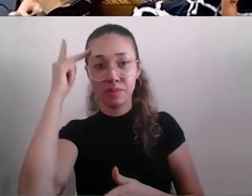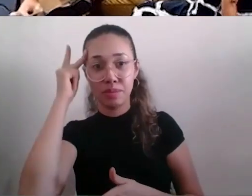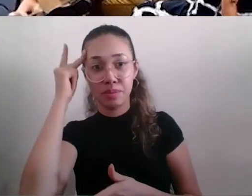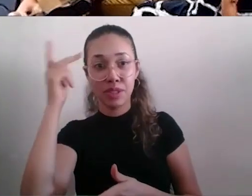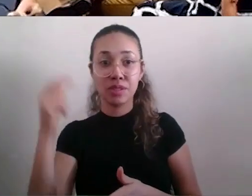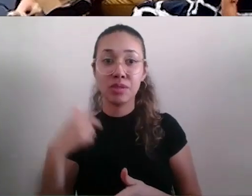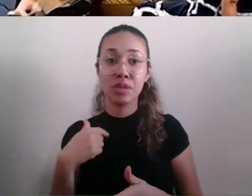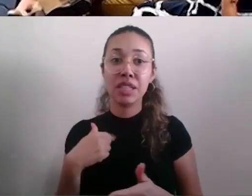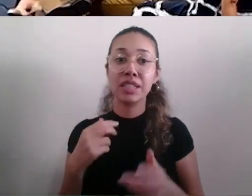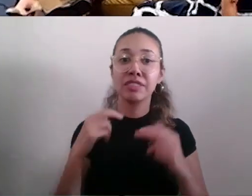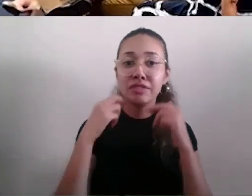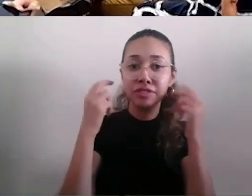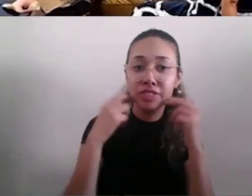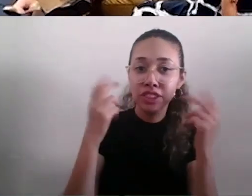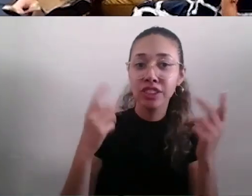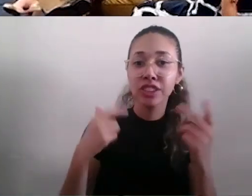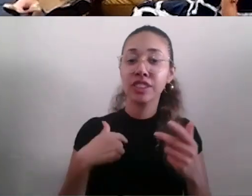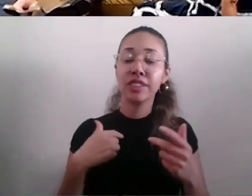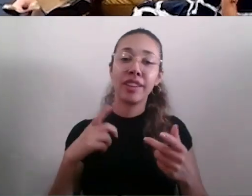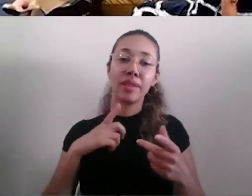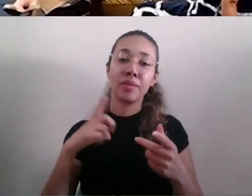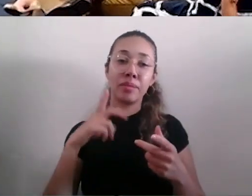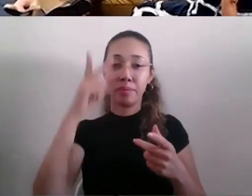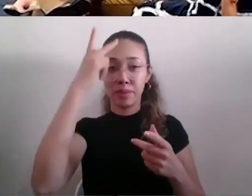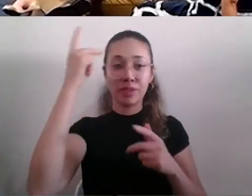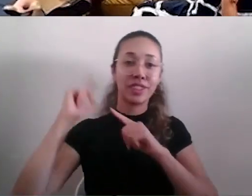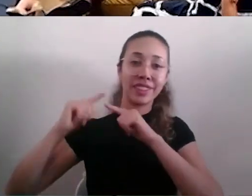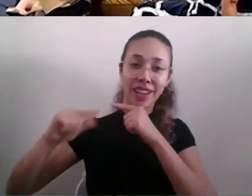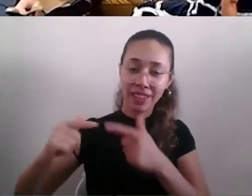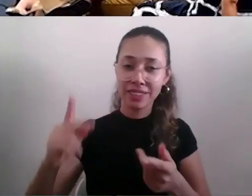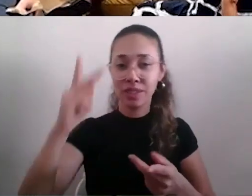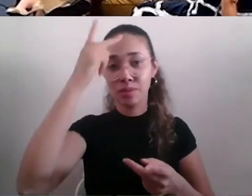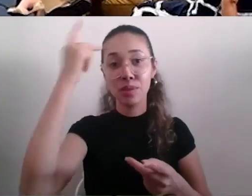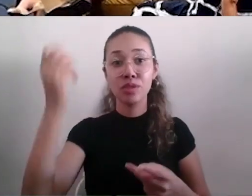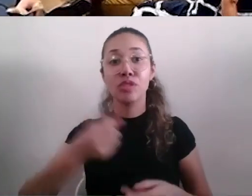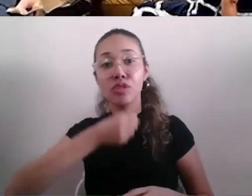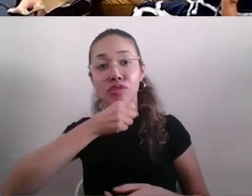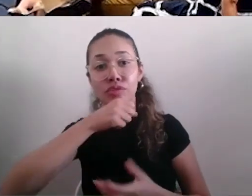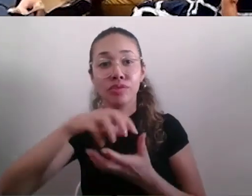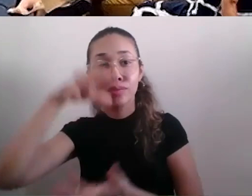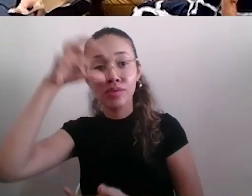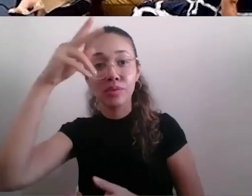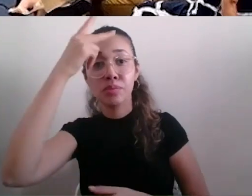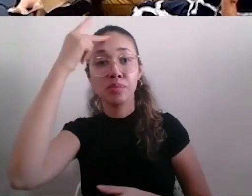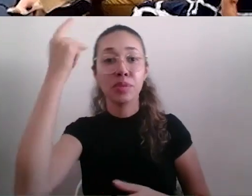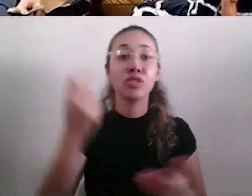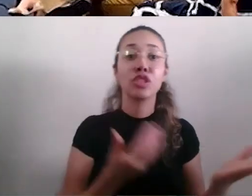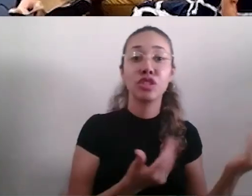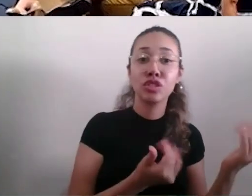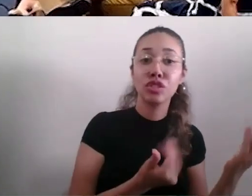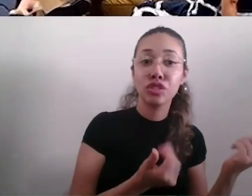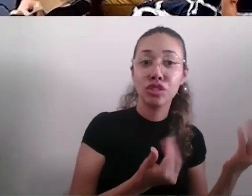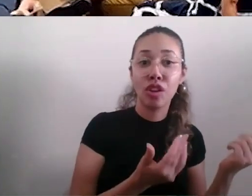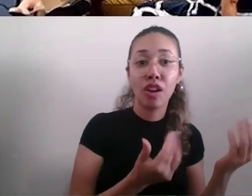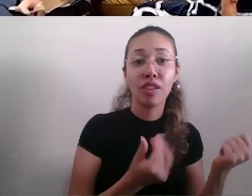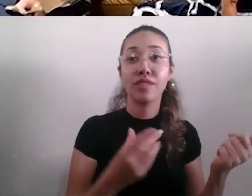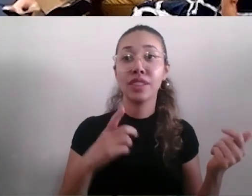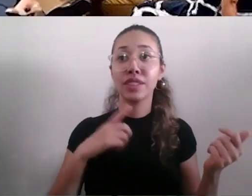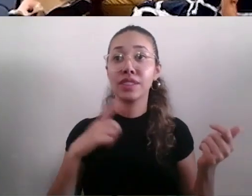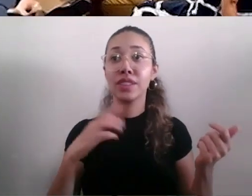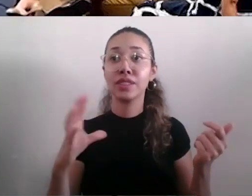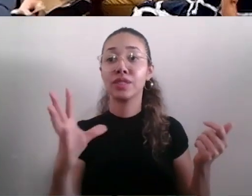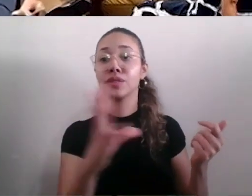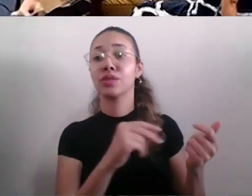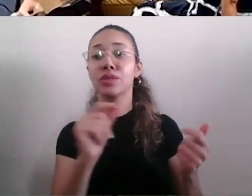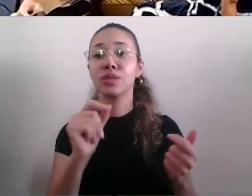mais velhas, mais jovens. Eu tenho alunas que ouvem e conheço pessoas de 60, 70, 80 anos que ouvem e gostam